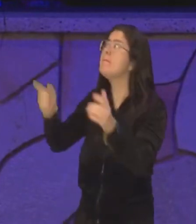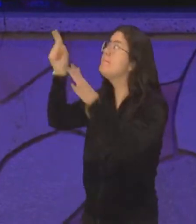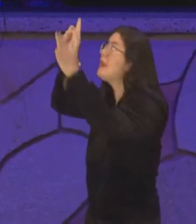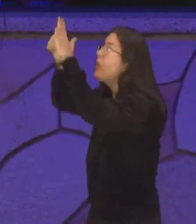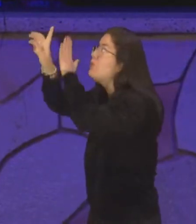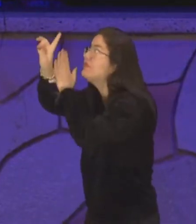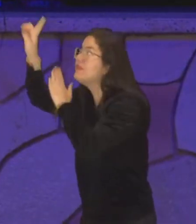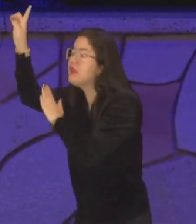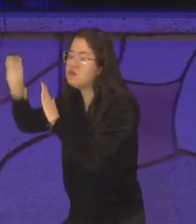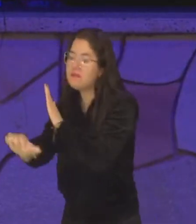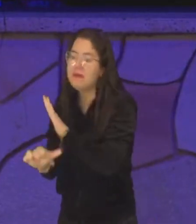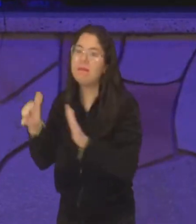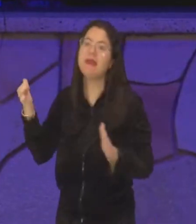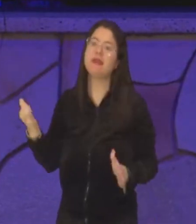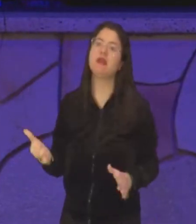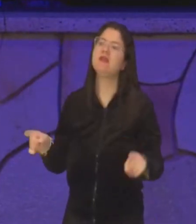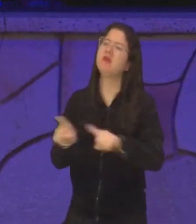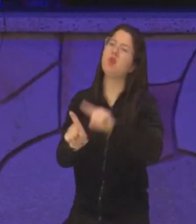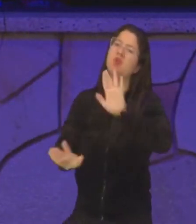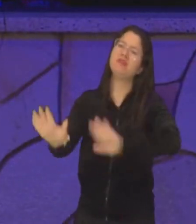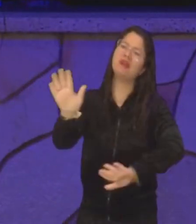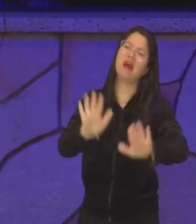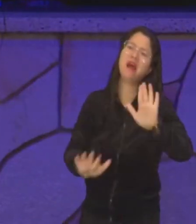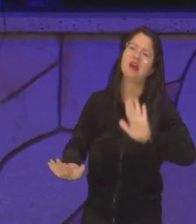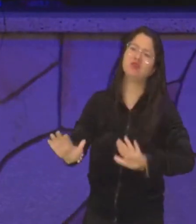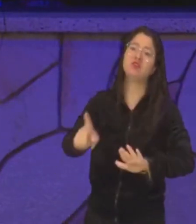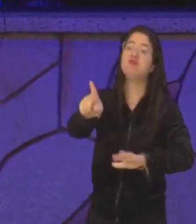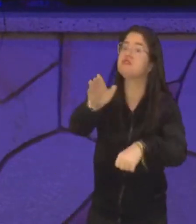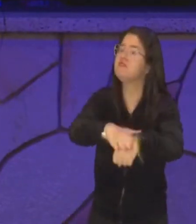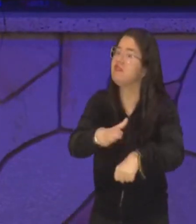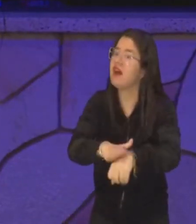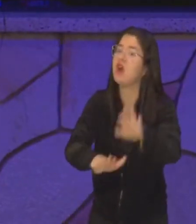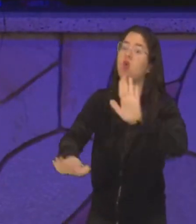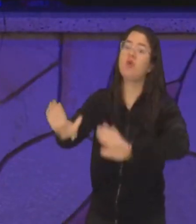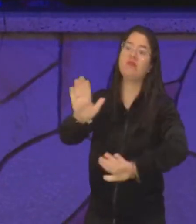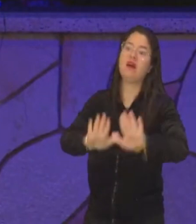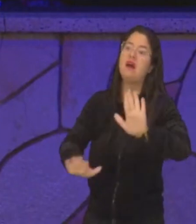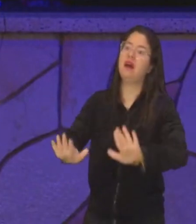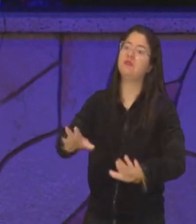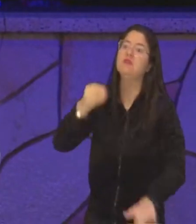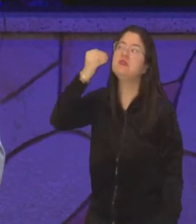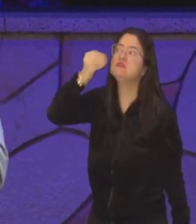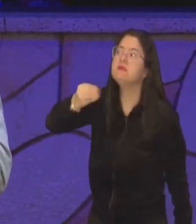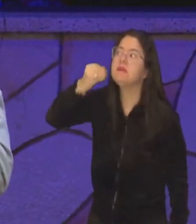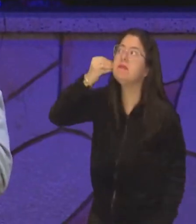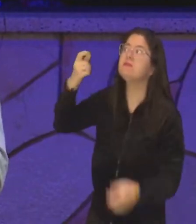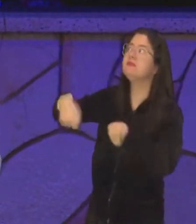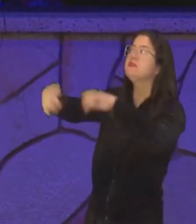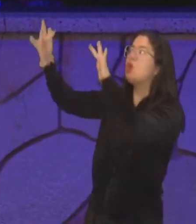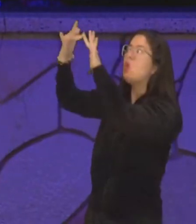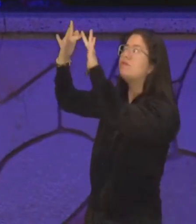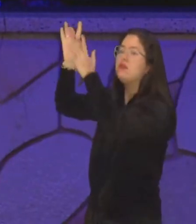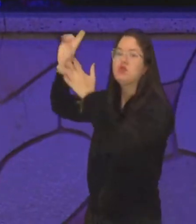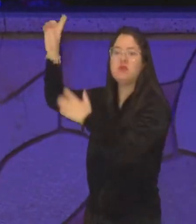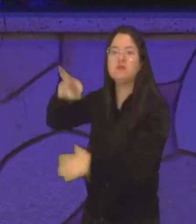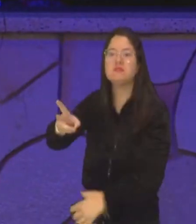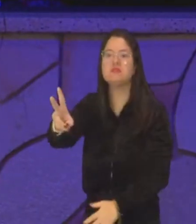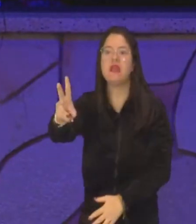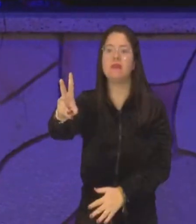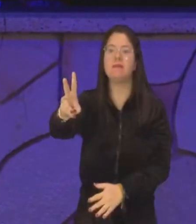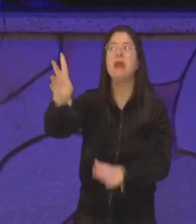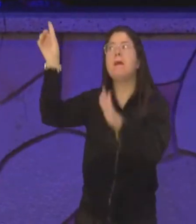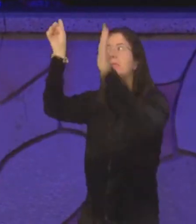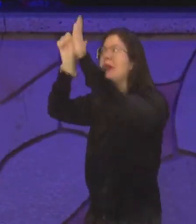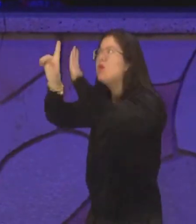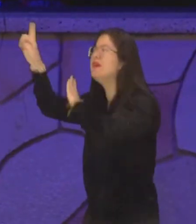Tenha cuidado naquilo que você ouve, naquilo que você passa. Prove os espíritos. A solução para aquela